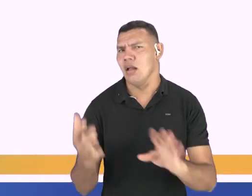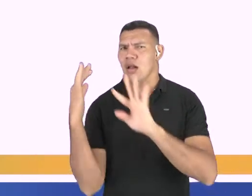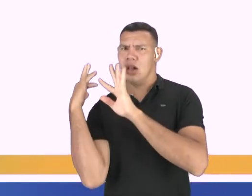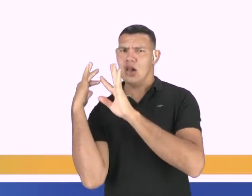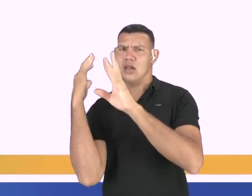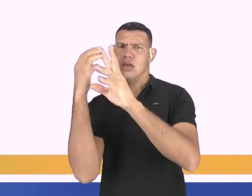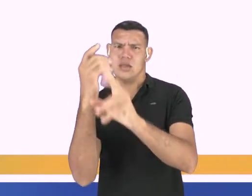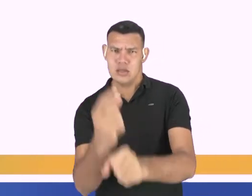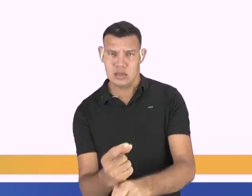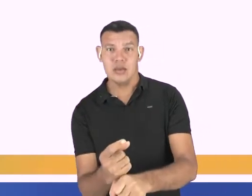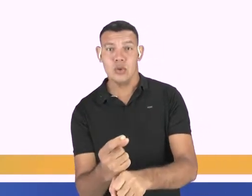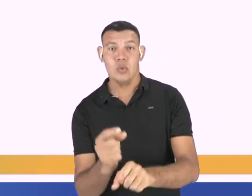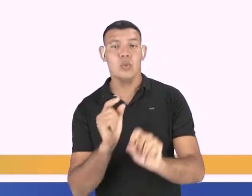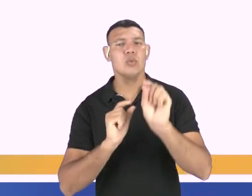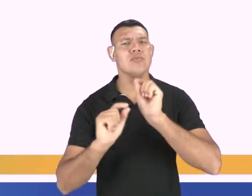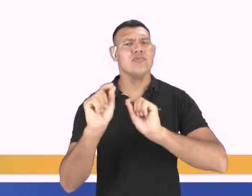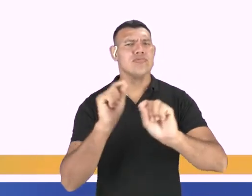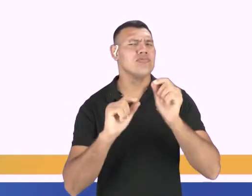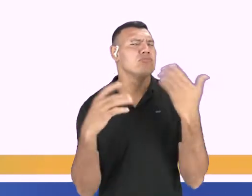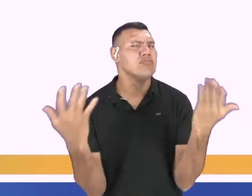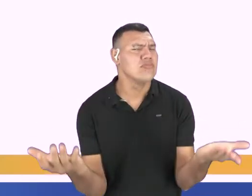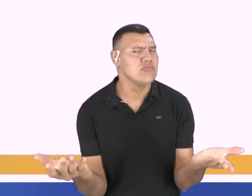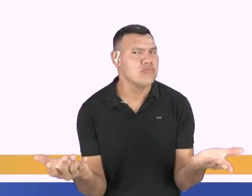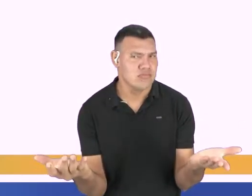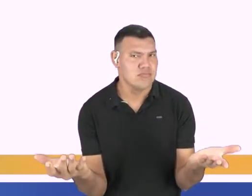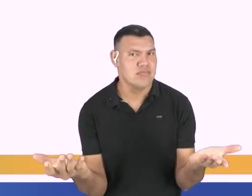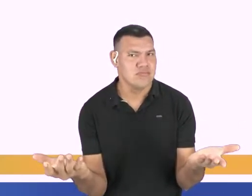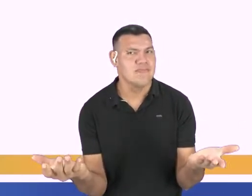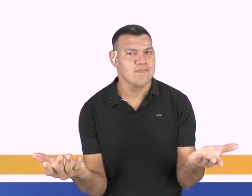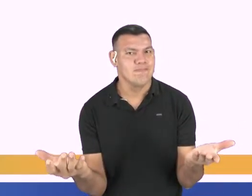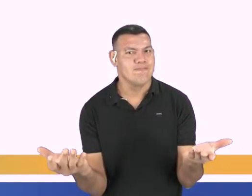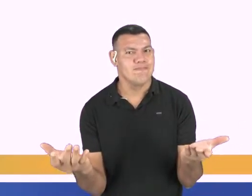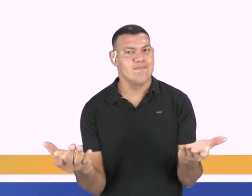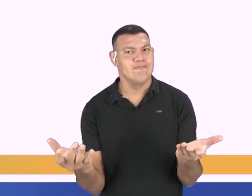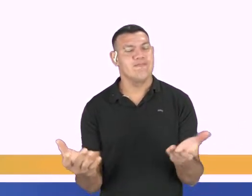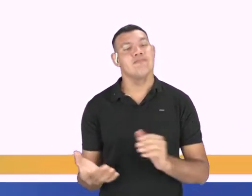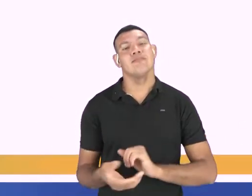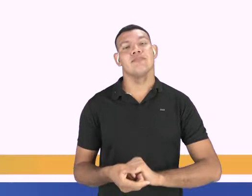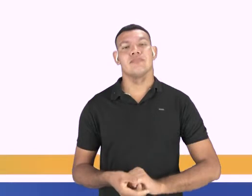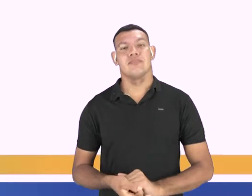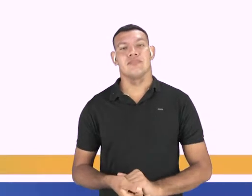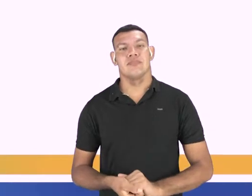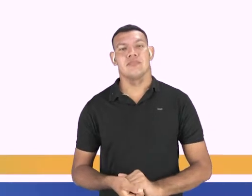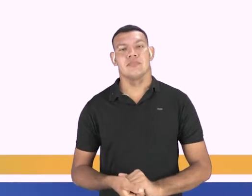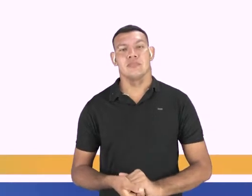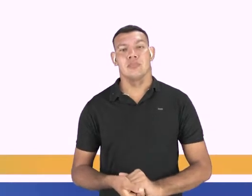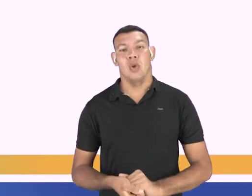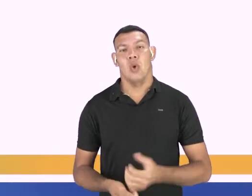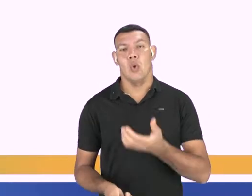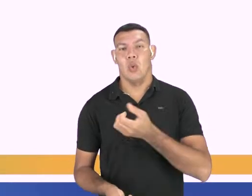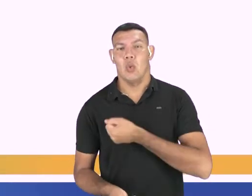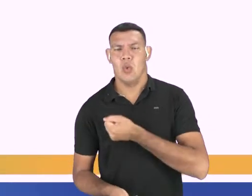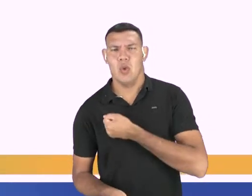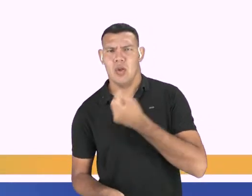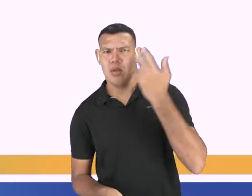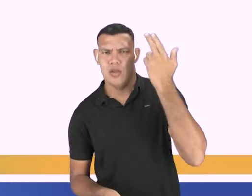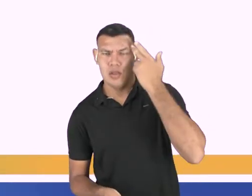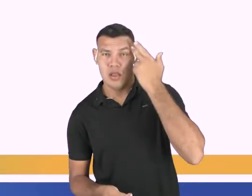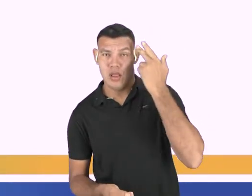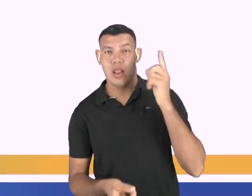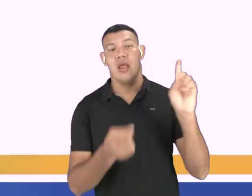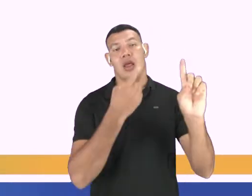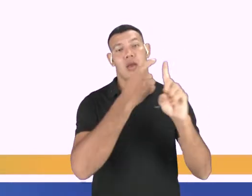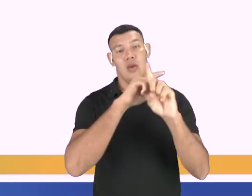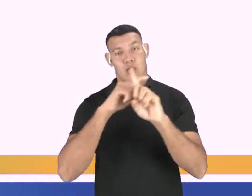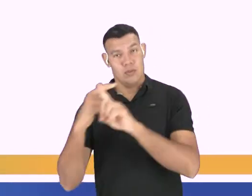pouco sobre o múltiplo de um determinado número natural. Então, um número natural é múltiplo de outro